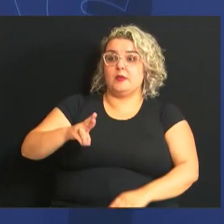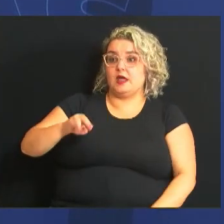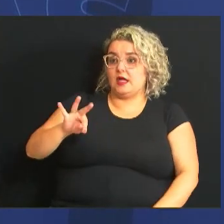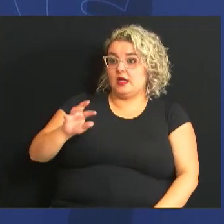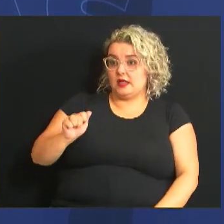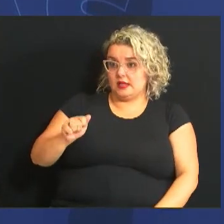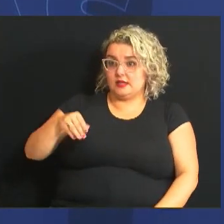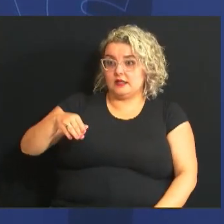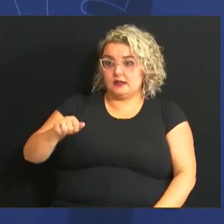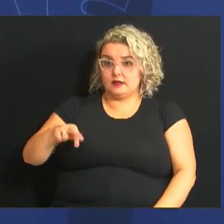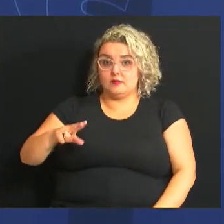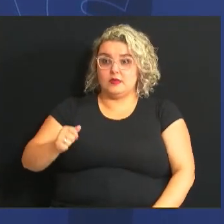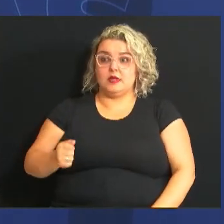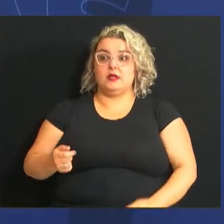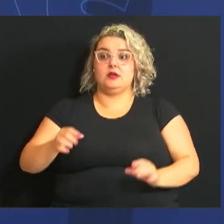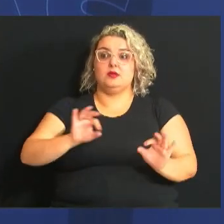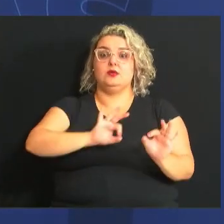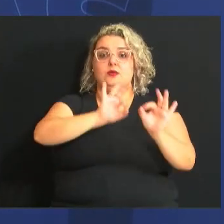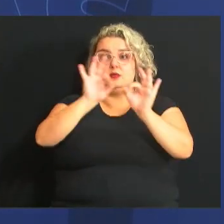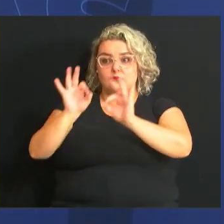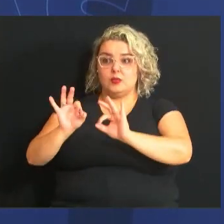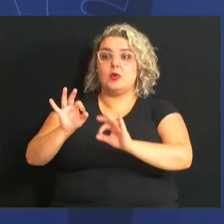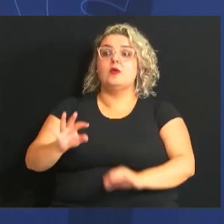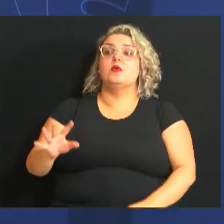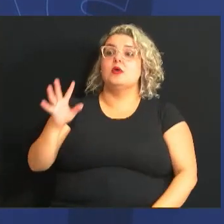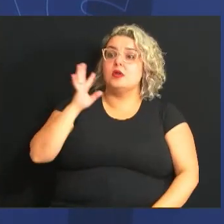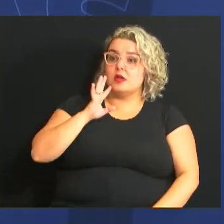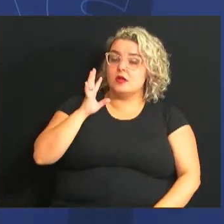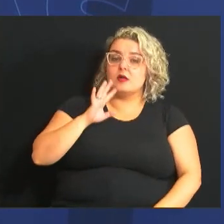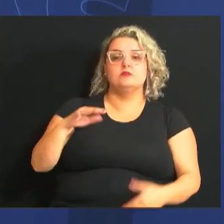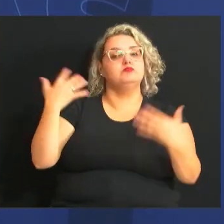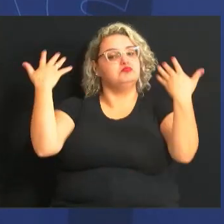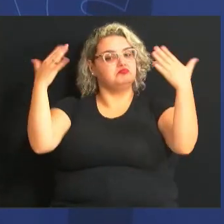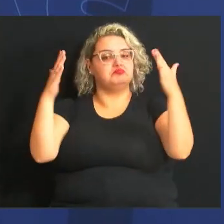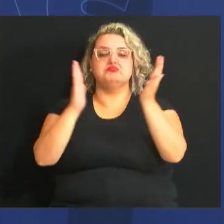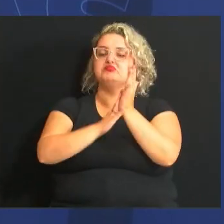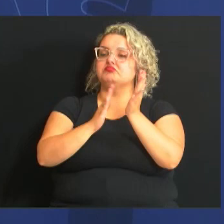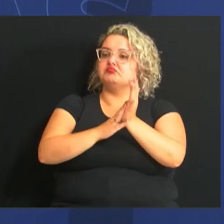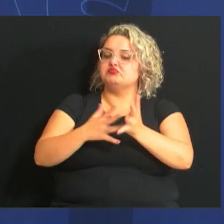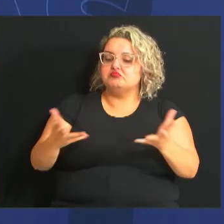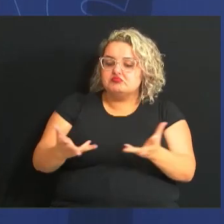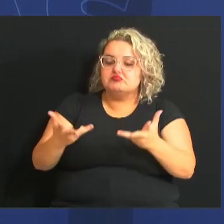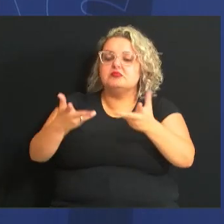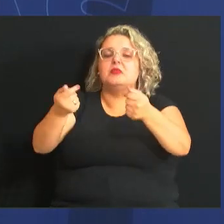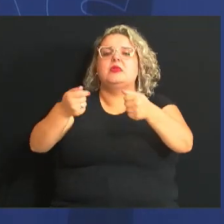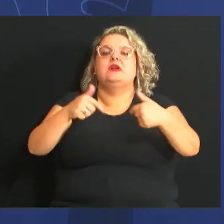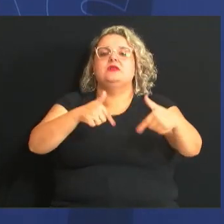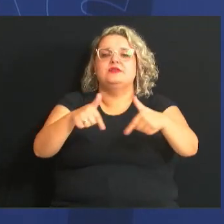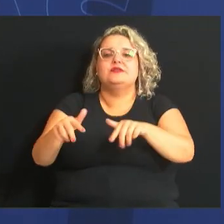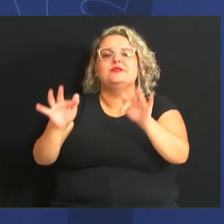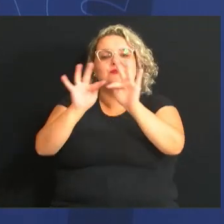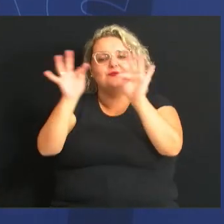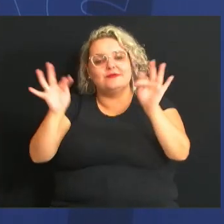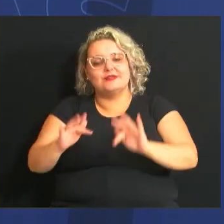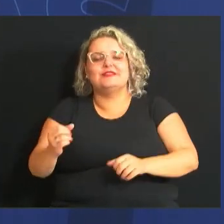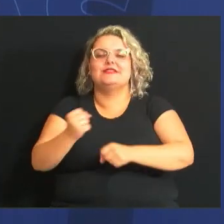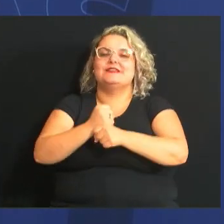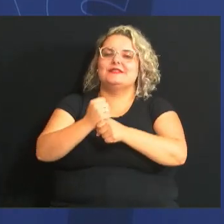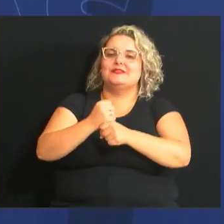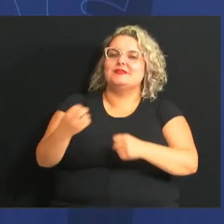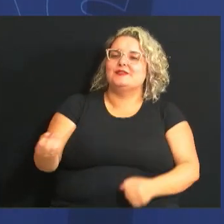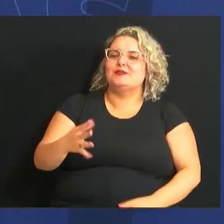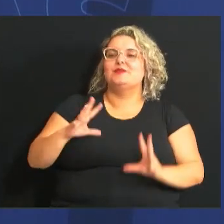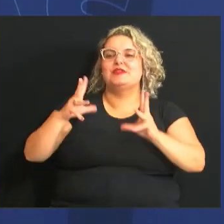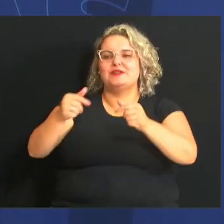nossa companheira também, muito bacana, dizendo parabéns pelo excelente trabalho, desejando um feliz ano novo para toda a nossa equipe